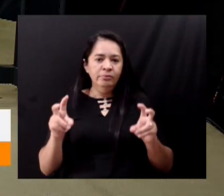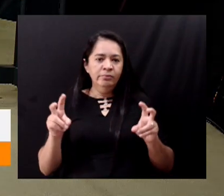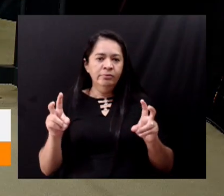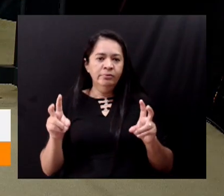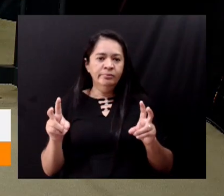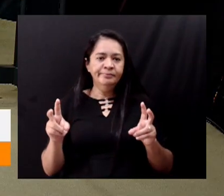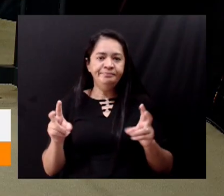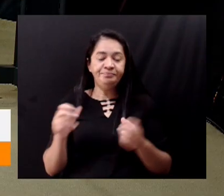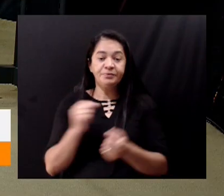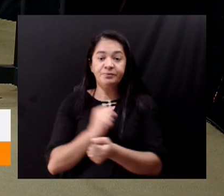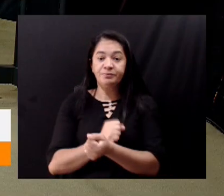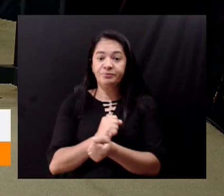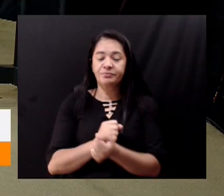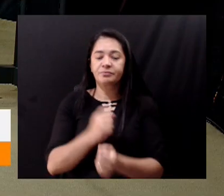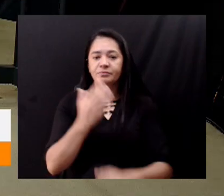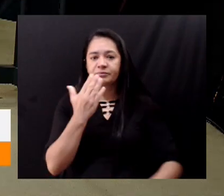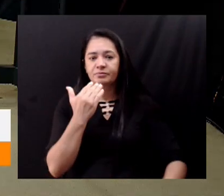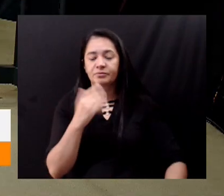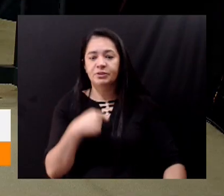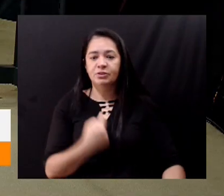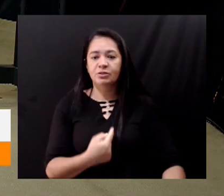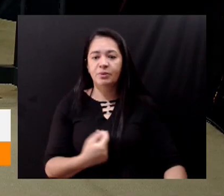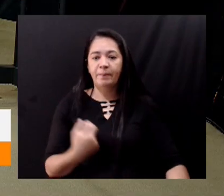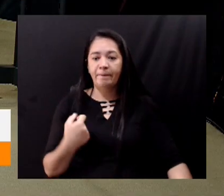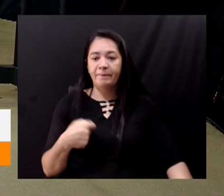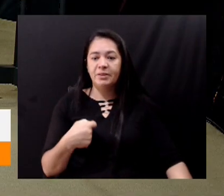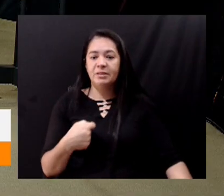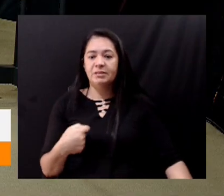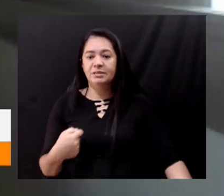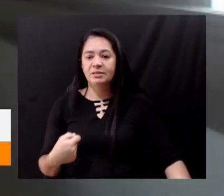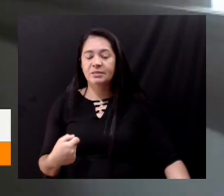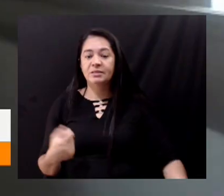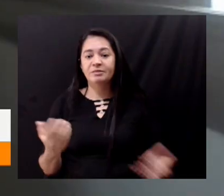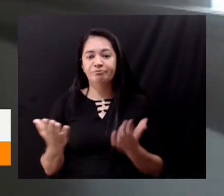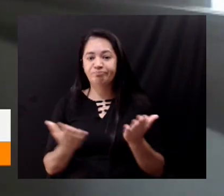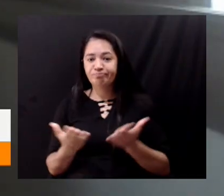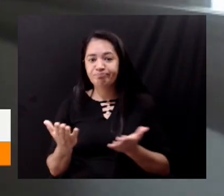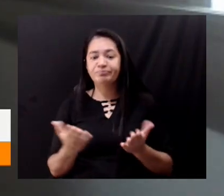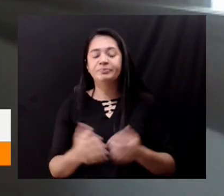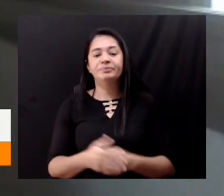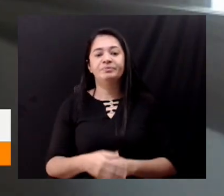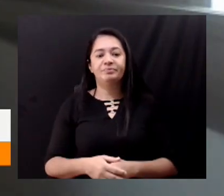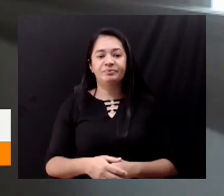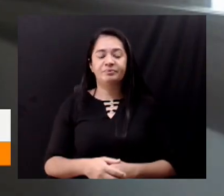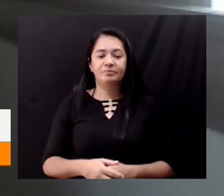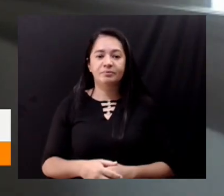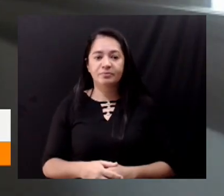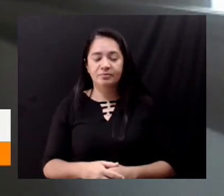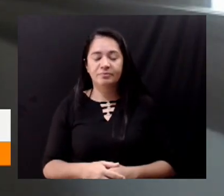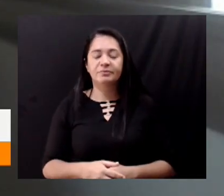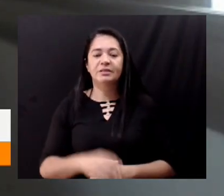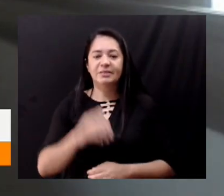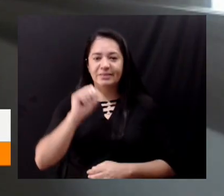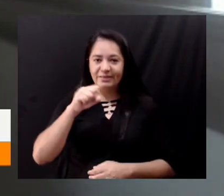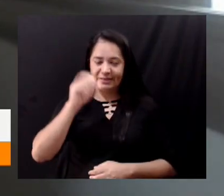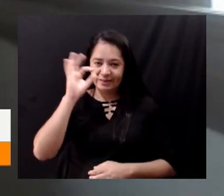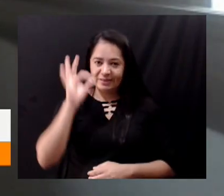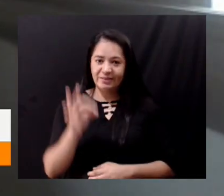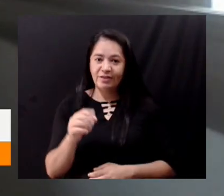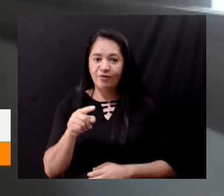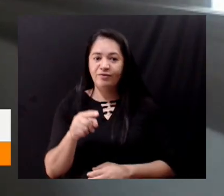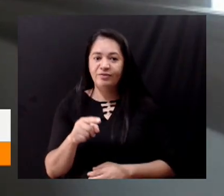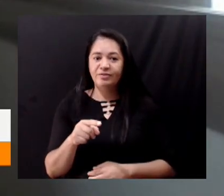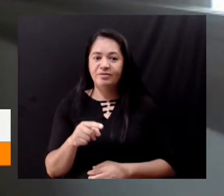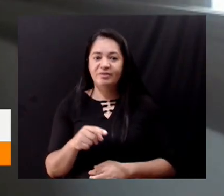alimentar, e aí a gente precisa buscar um tratamento, né, Micaela? Com certeza, isso que você falou, você usou uma